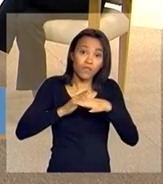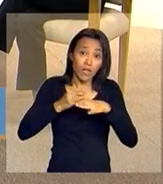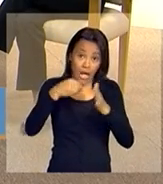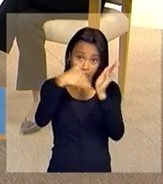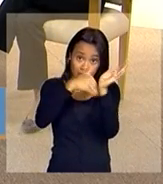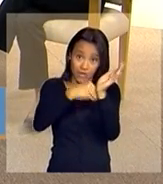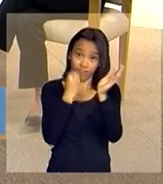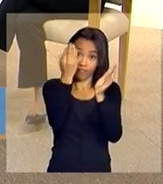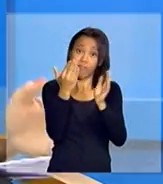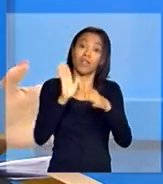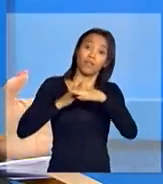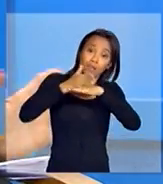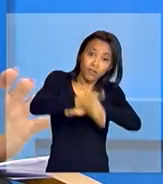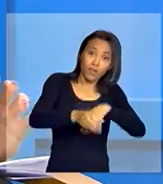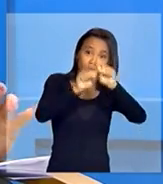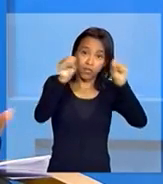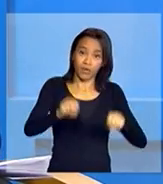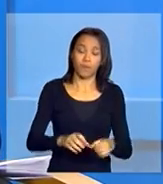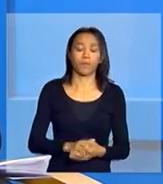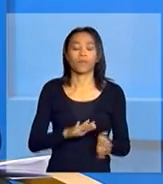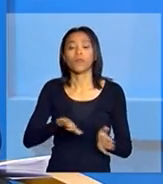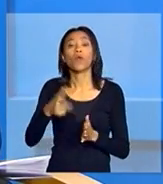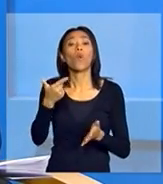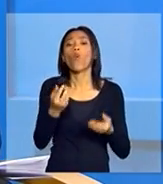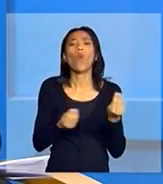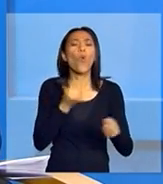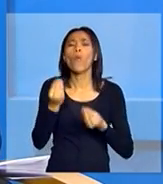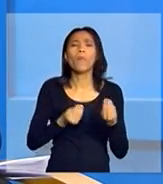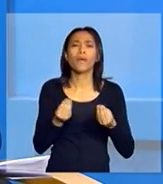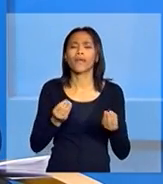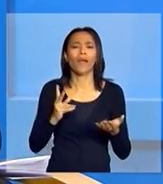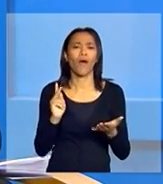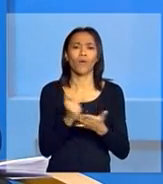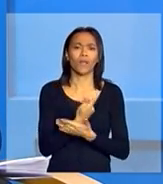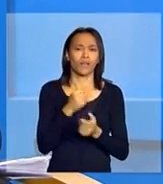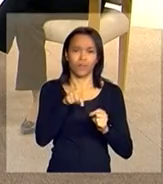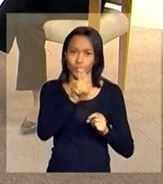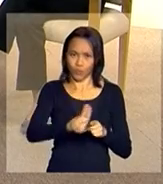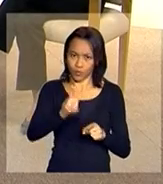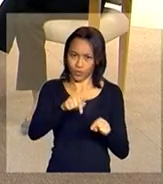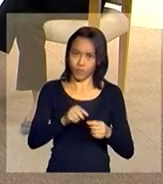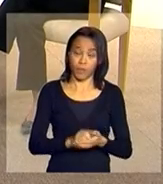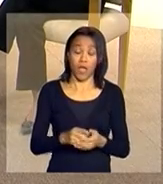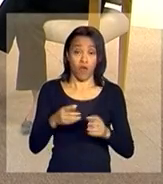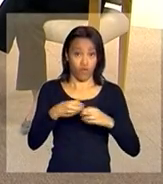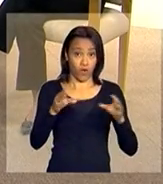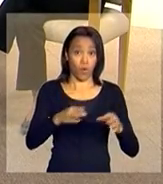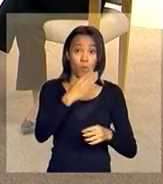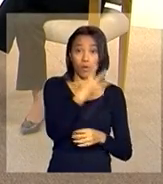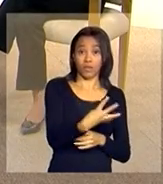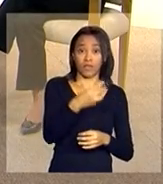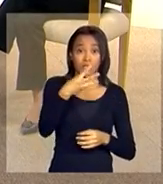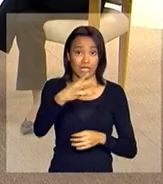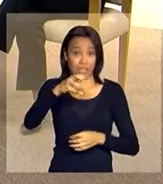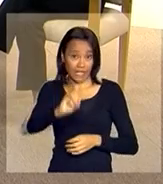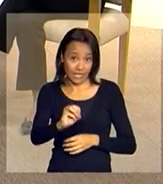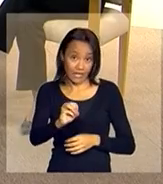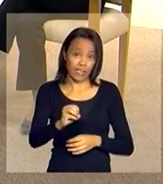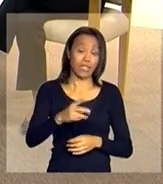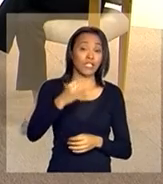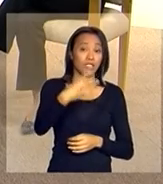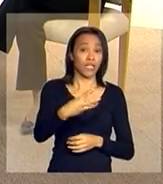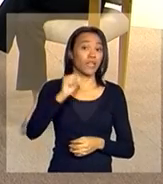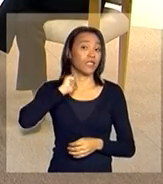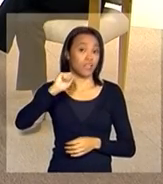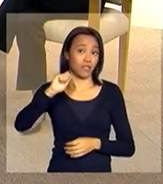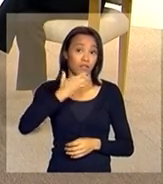perfeito Camila e o c de suas como é que funciona ah o c suas ele foi instituído pela portaria 430 de 3 de dezembro de